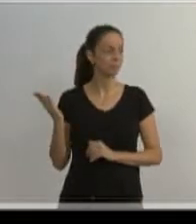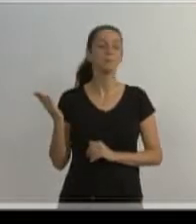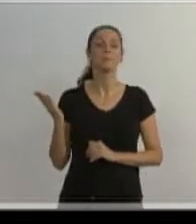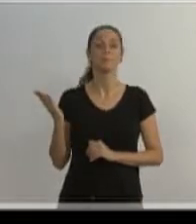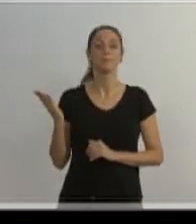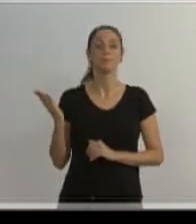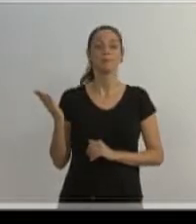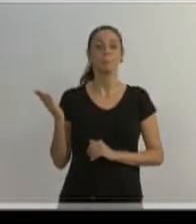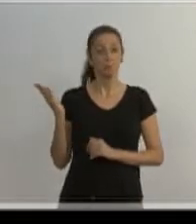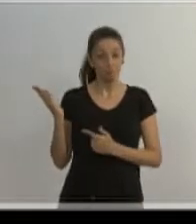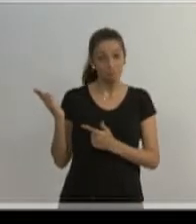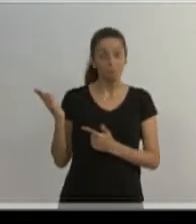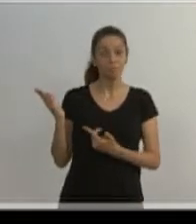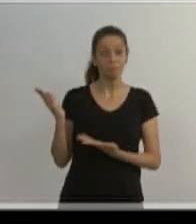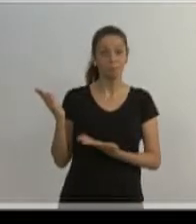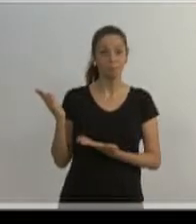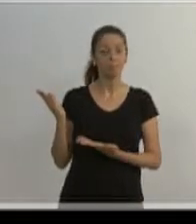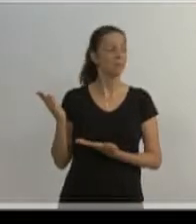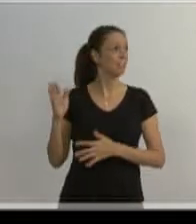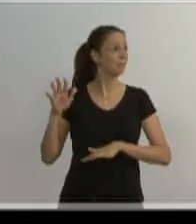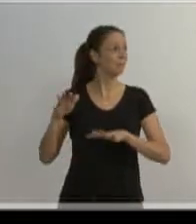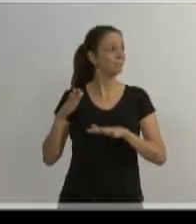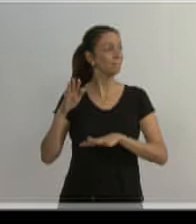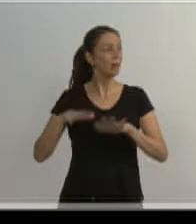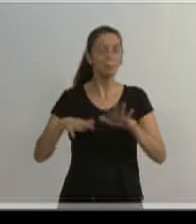é difícil visualizar